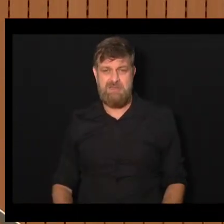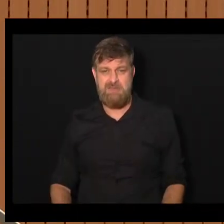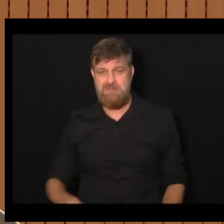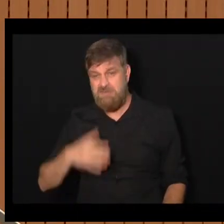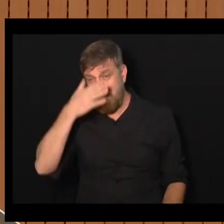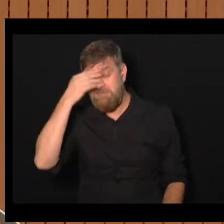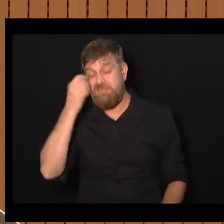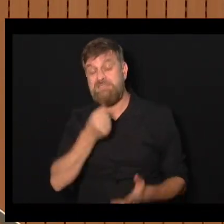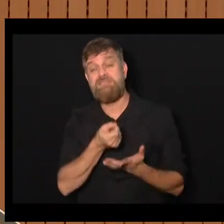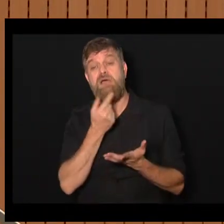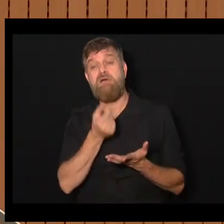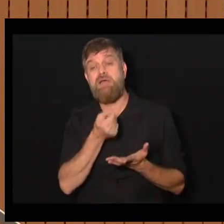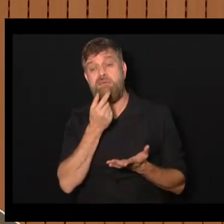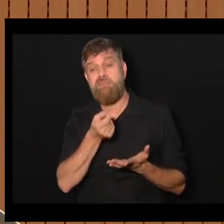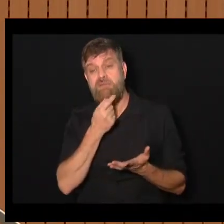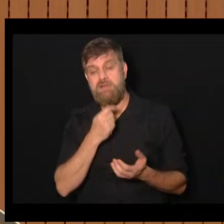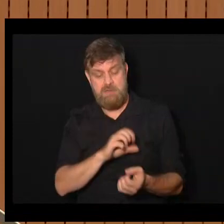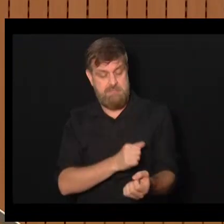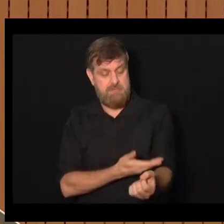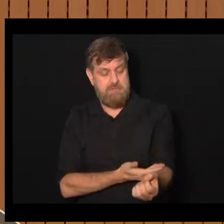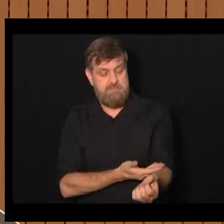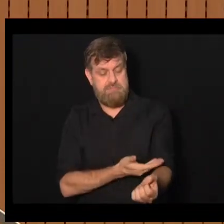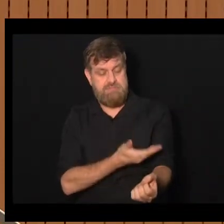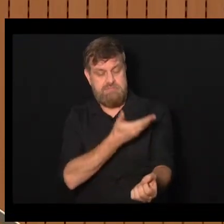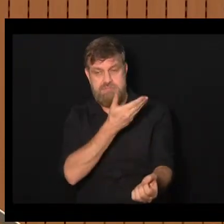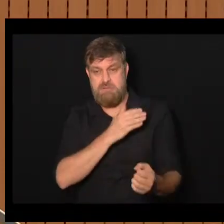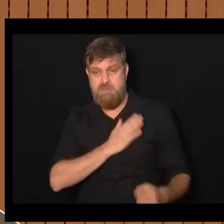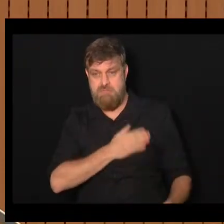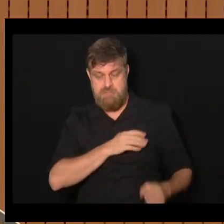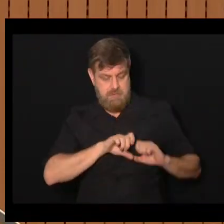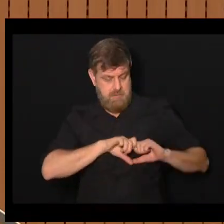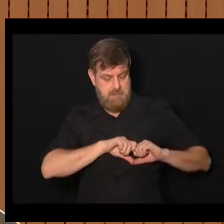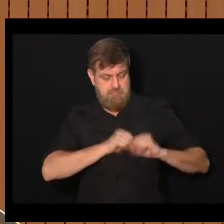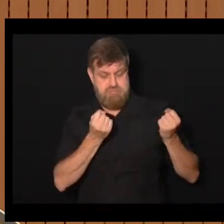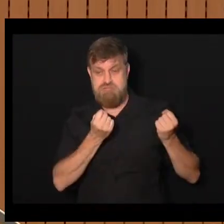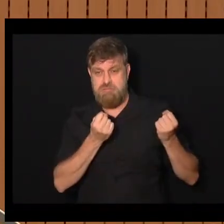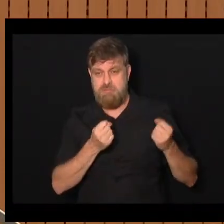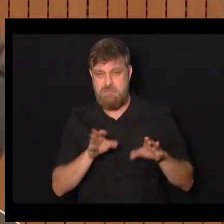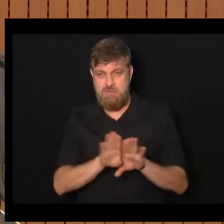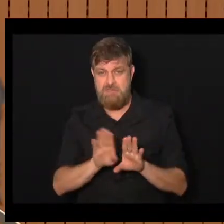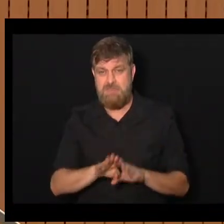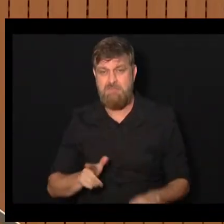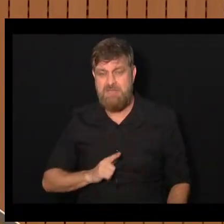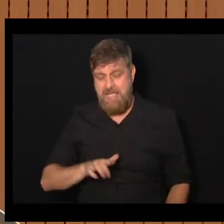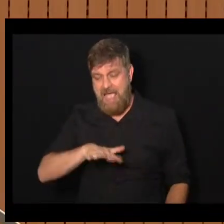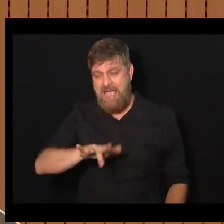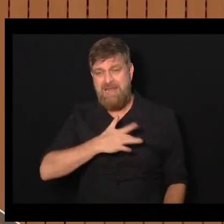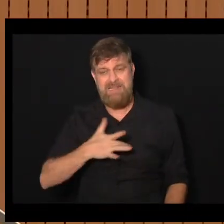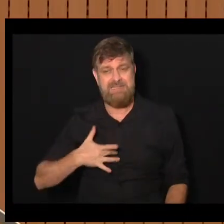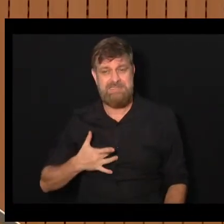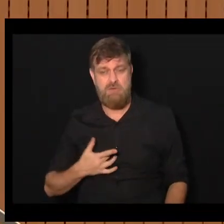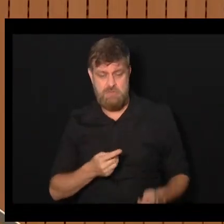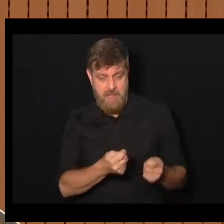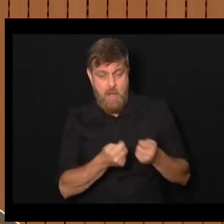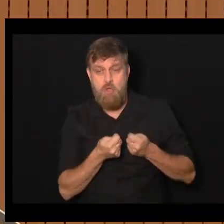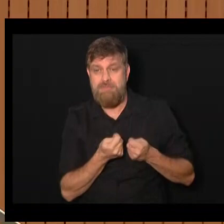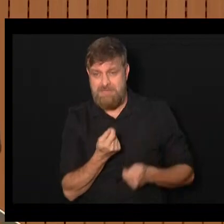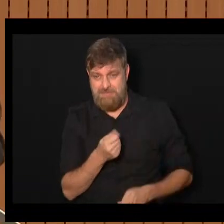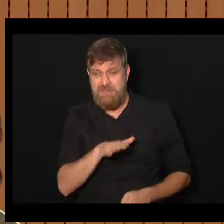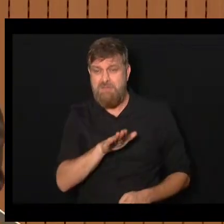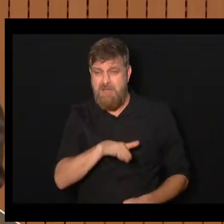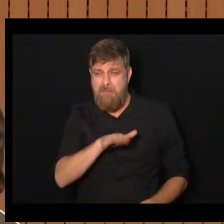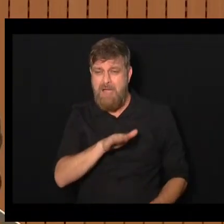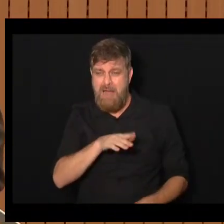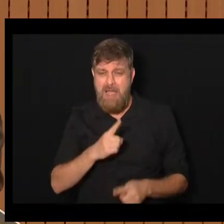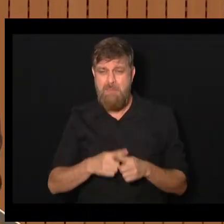esquecer de tomar um remédio de pressão e ele ter um infarto, uma doença que vai agravar, e o custo da saúde vai ficar mais barato. Porque